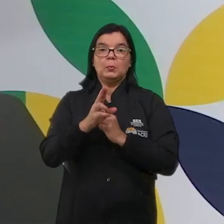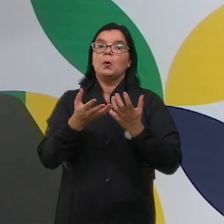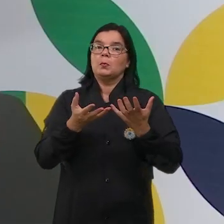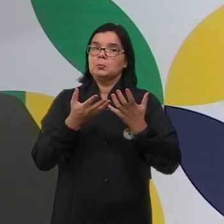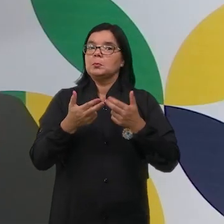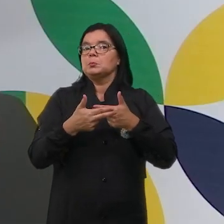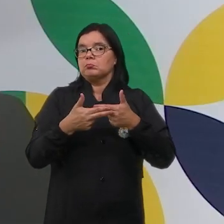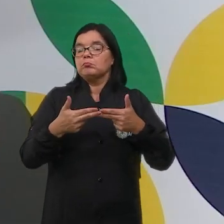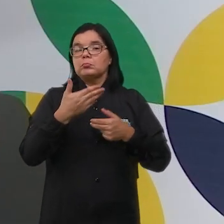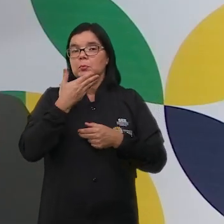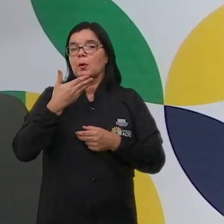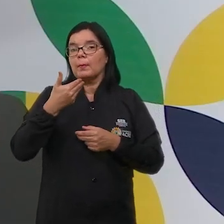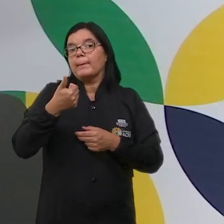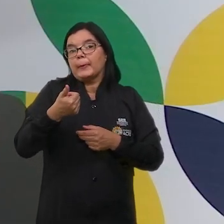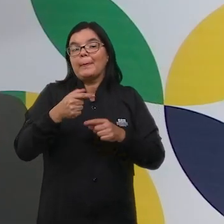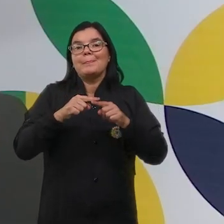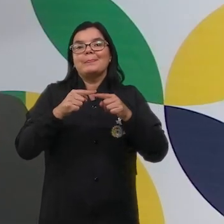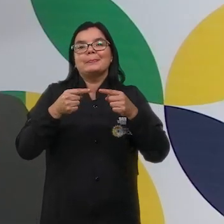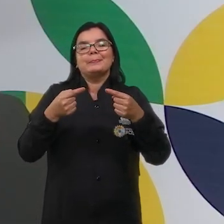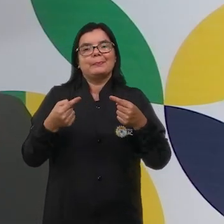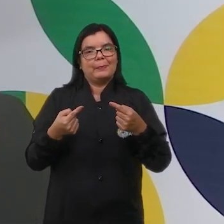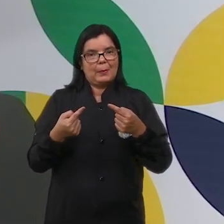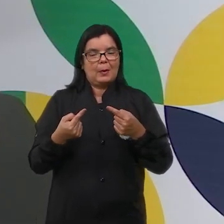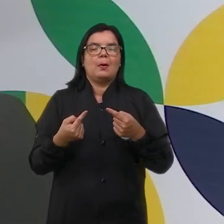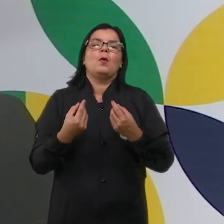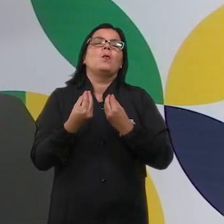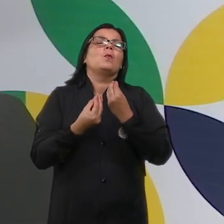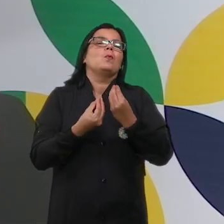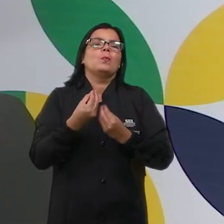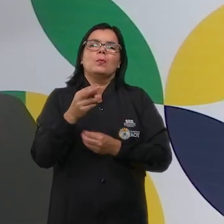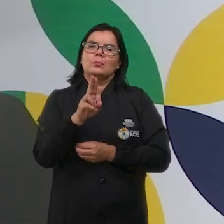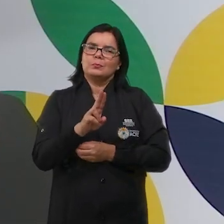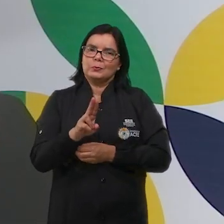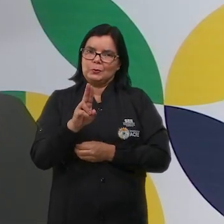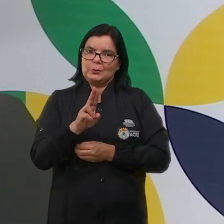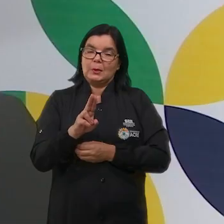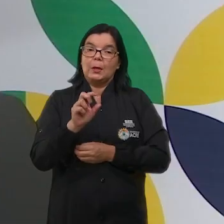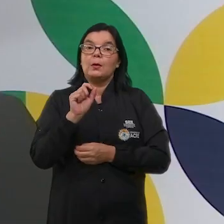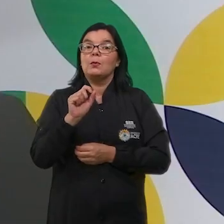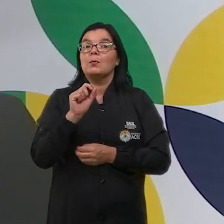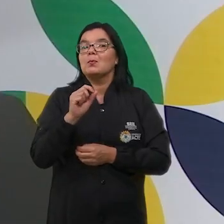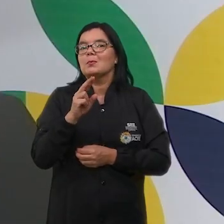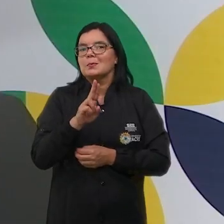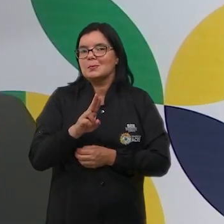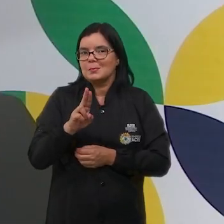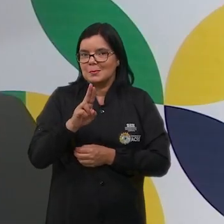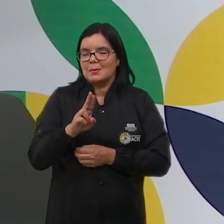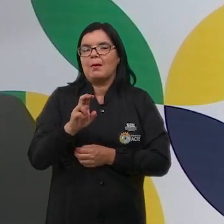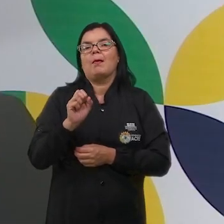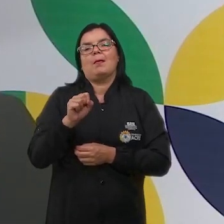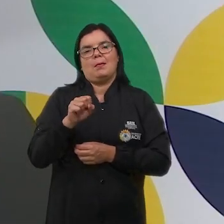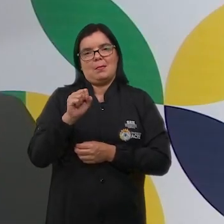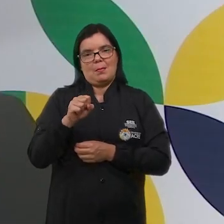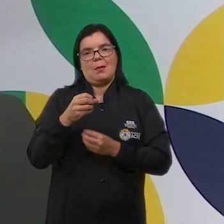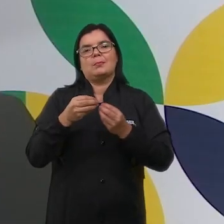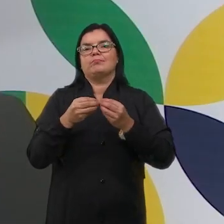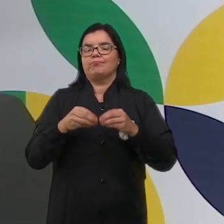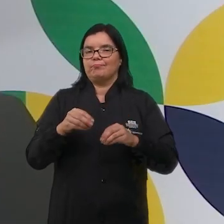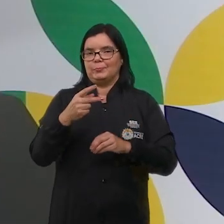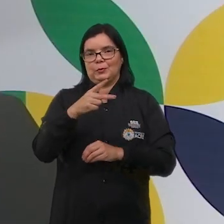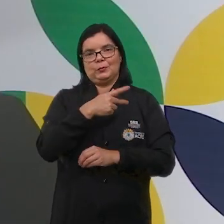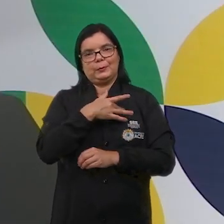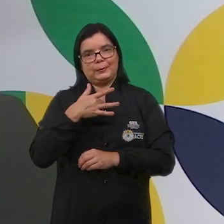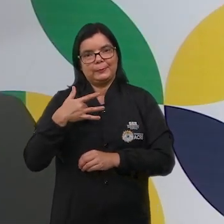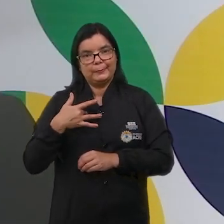utilizar algo para melhorar, mas como utilizar, quando utilizar e o que utilizar, pode ser, aí sim, pode ser prejudicial à saúde,